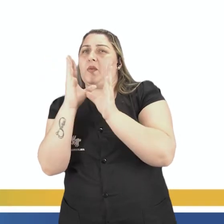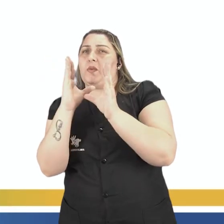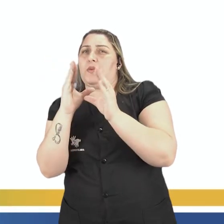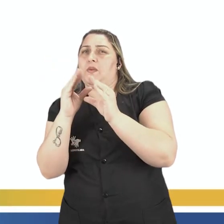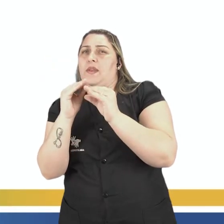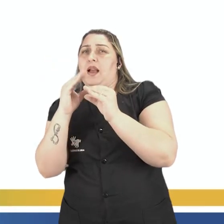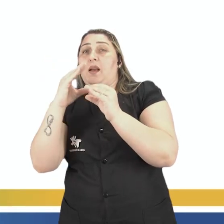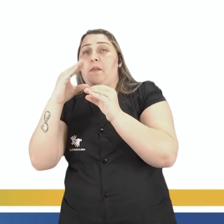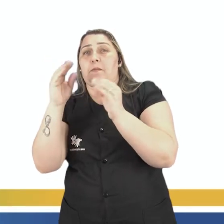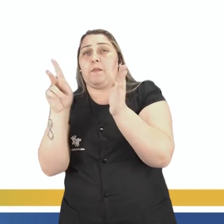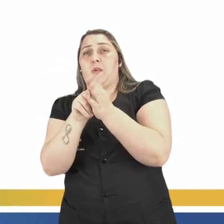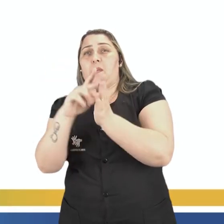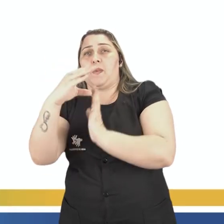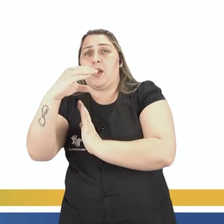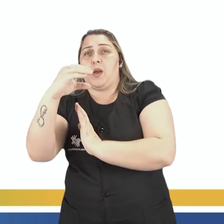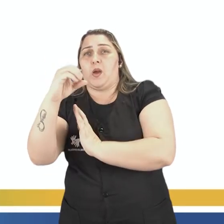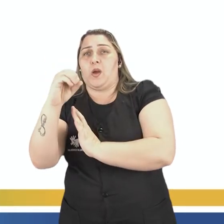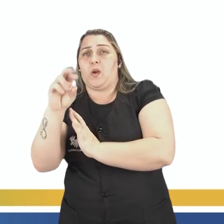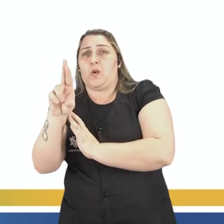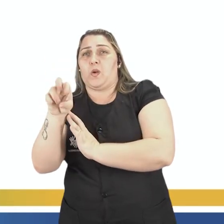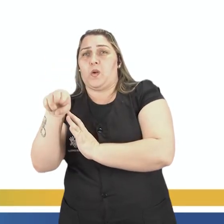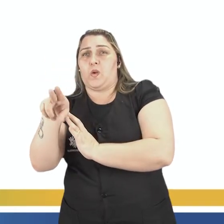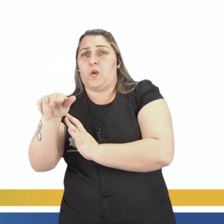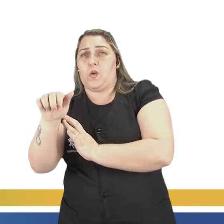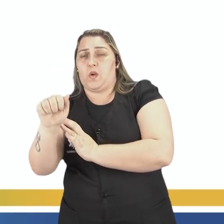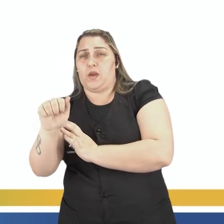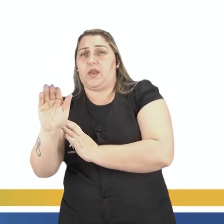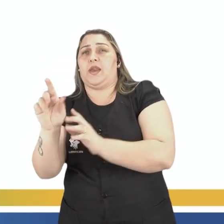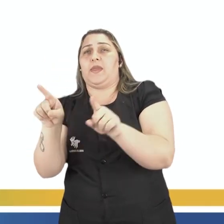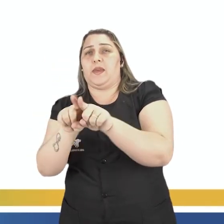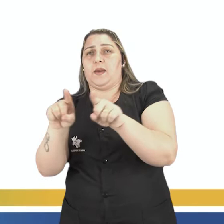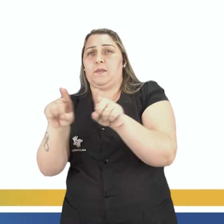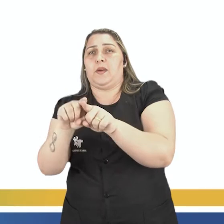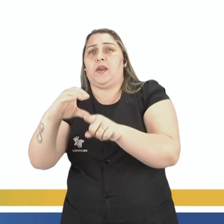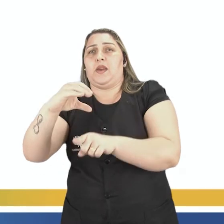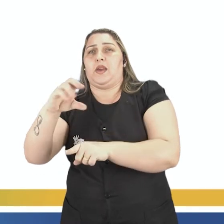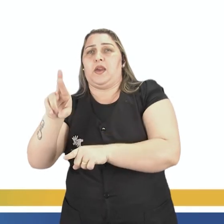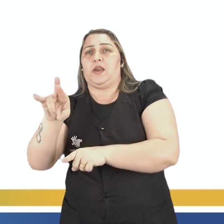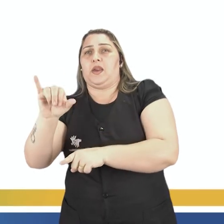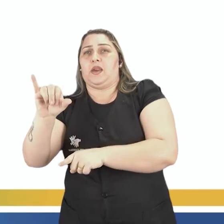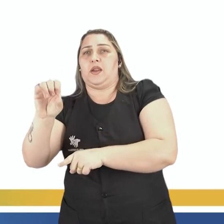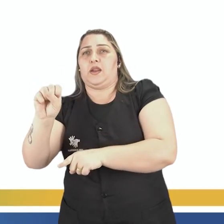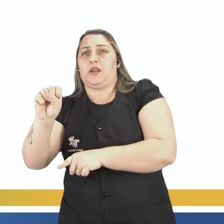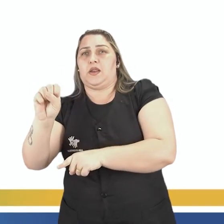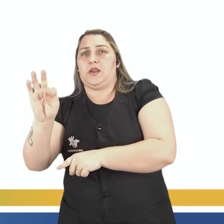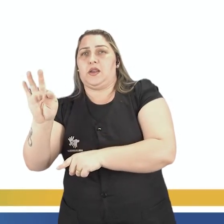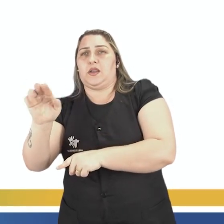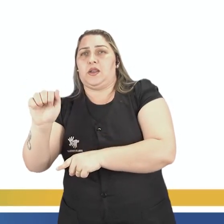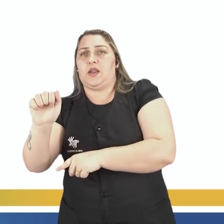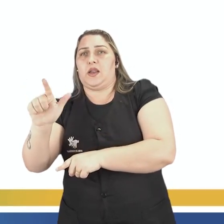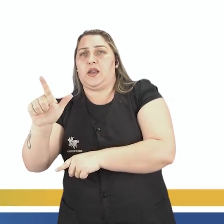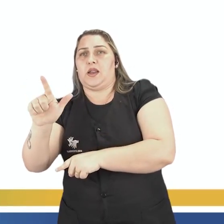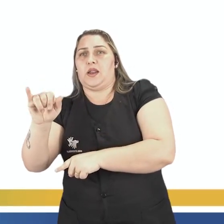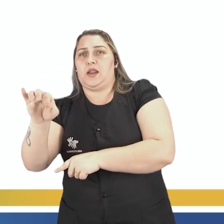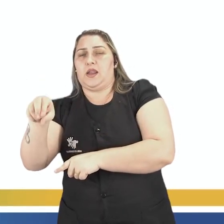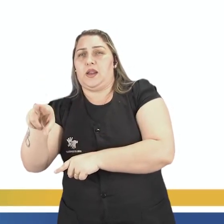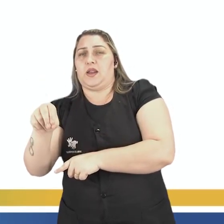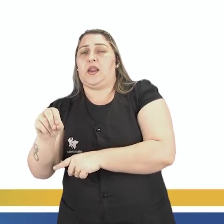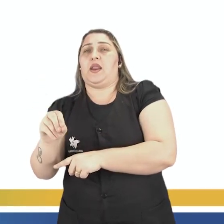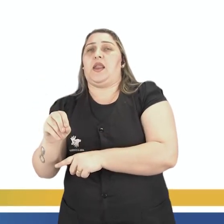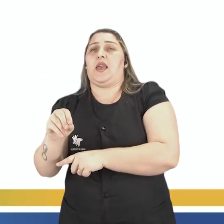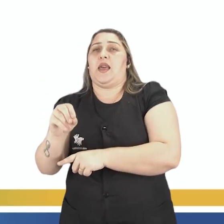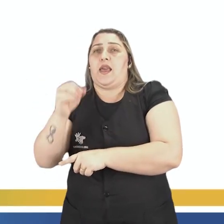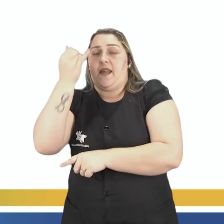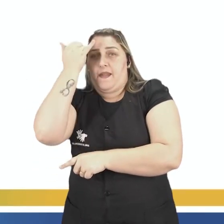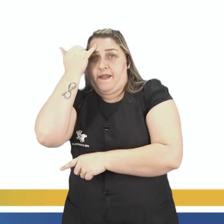da córnea e do cristalino, inibir o crescimento de micro-organismos que pode